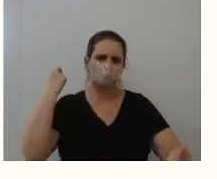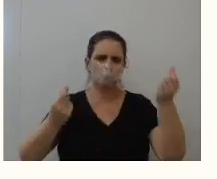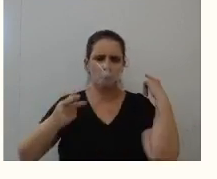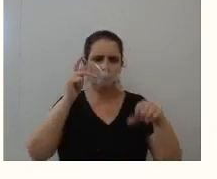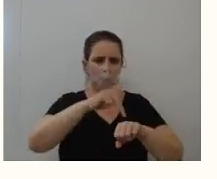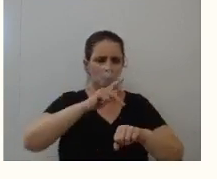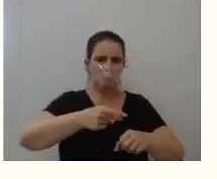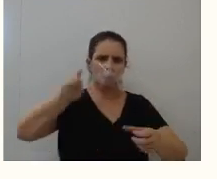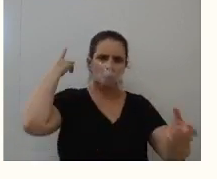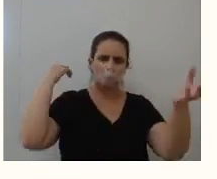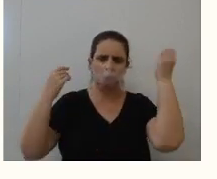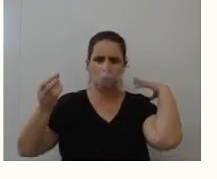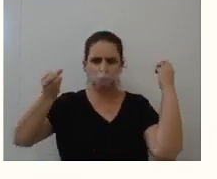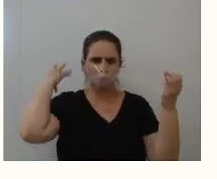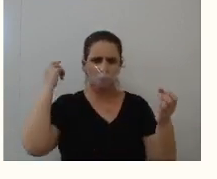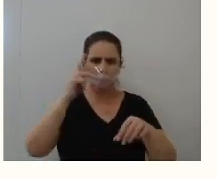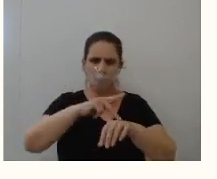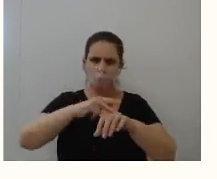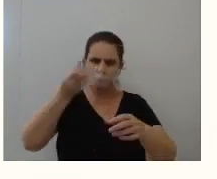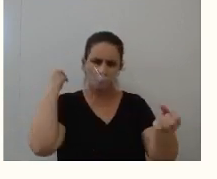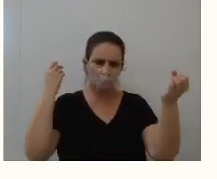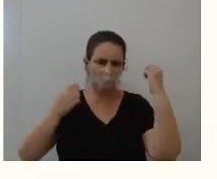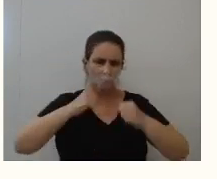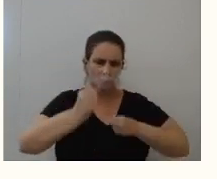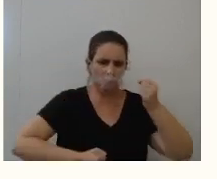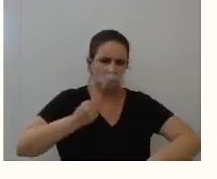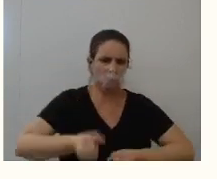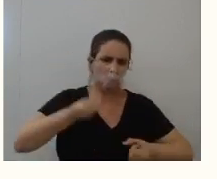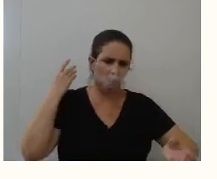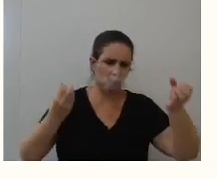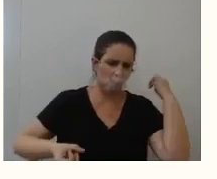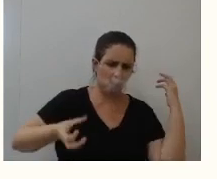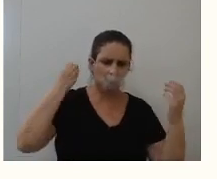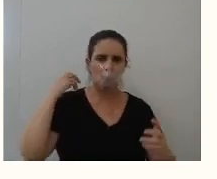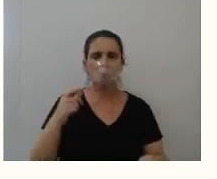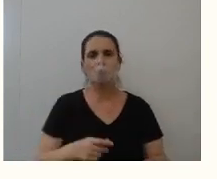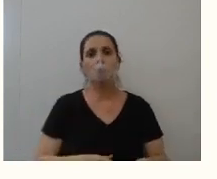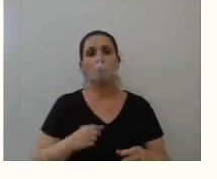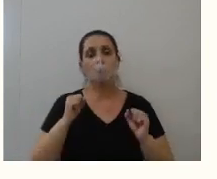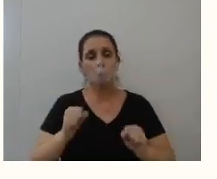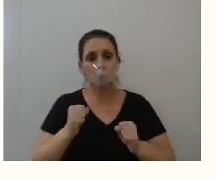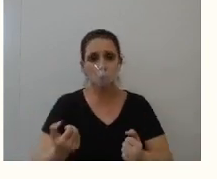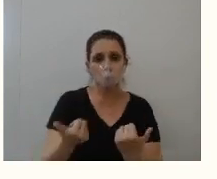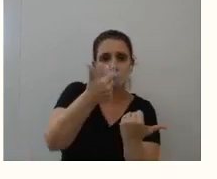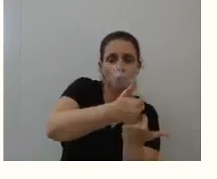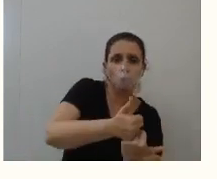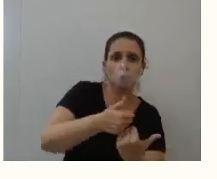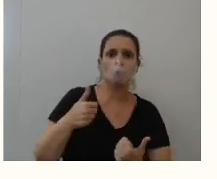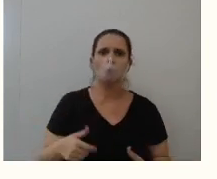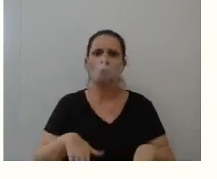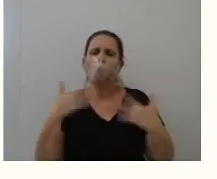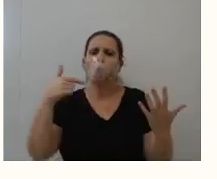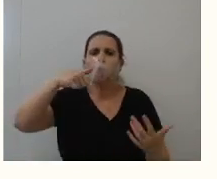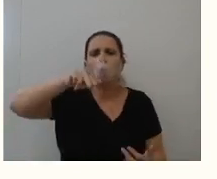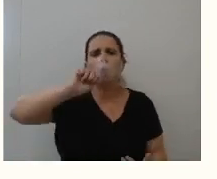trás. Ó, eu poderia muito bem, ó, ao mesmo tempo que. Eu posso muito bem substituir por quando.